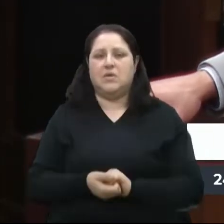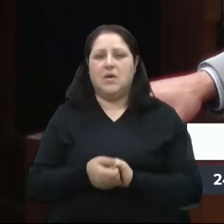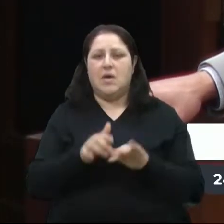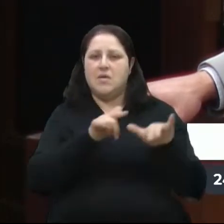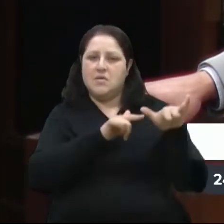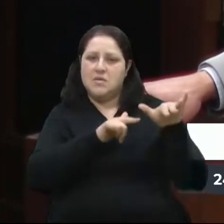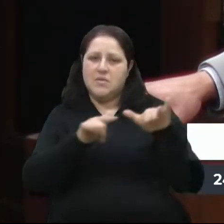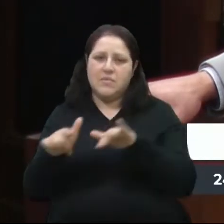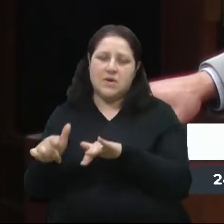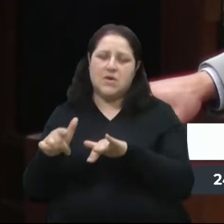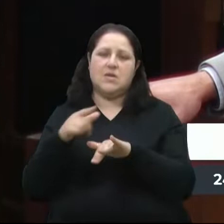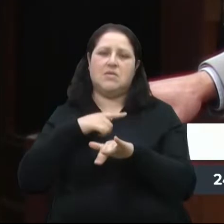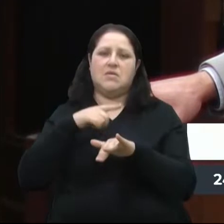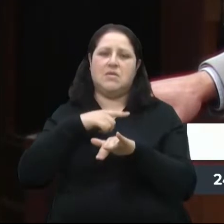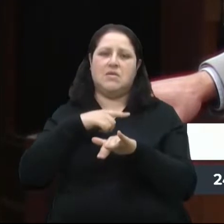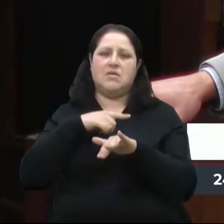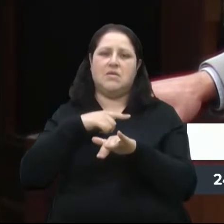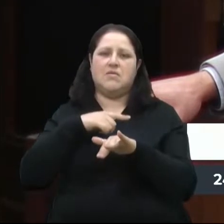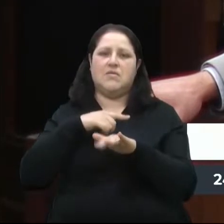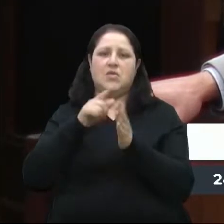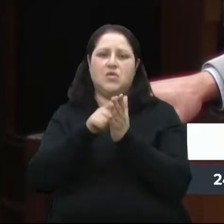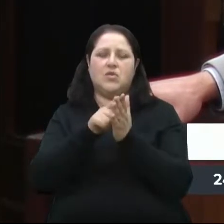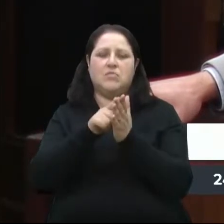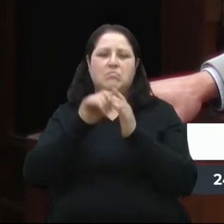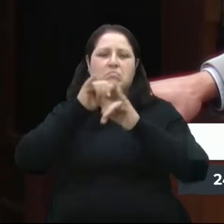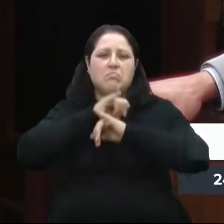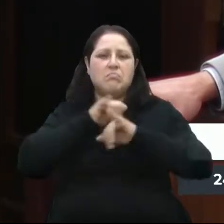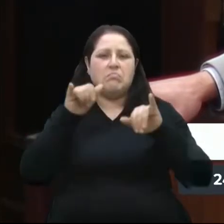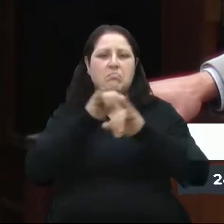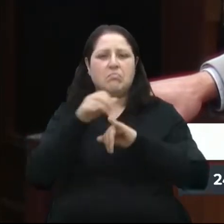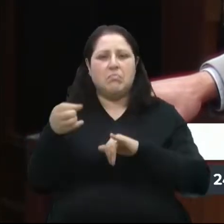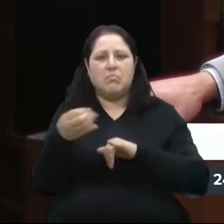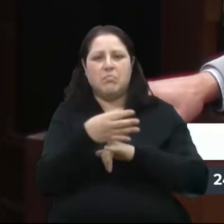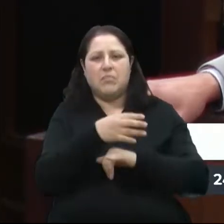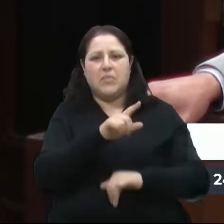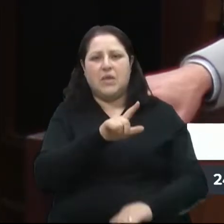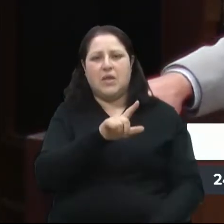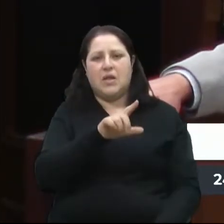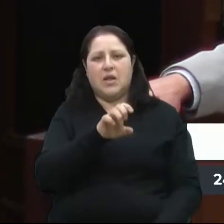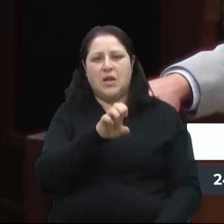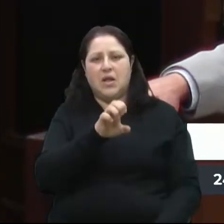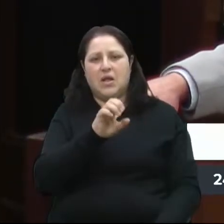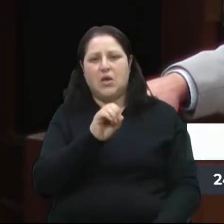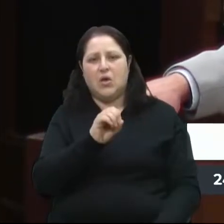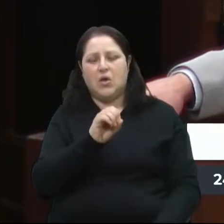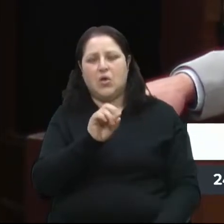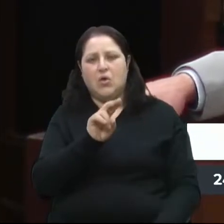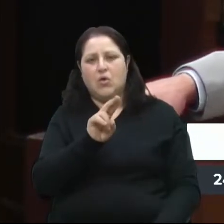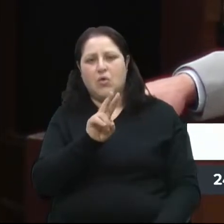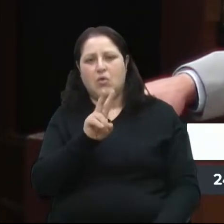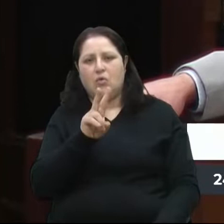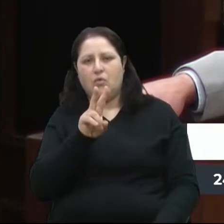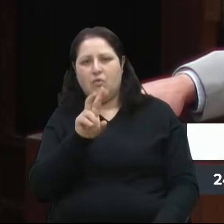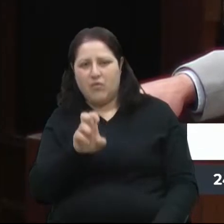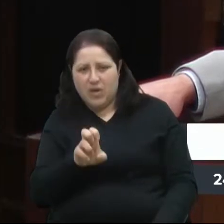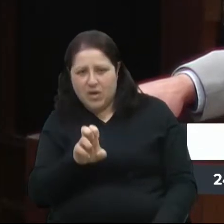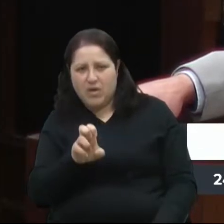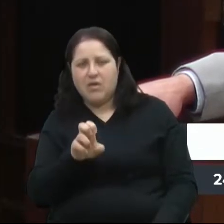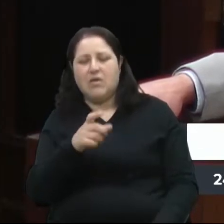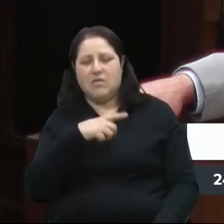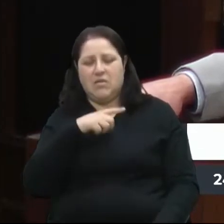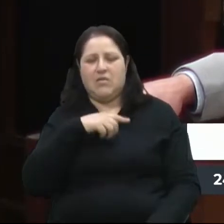semana saiu uma matéria atualizada, inclusive foi no portal Leovê, que